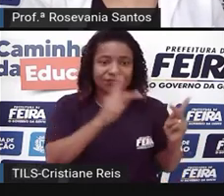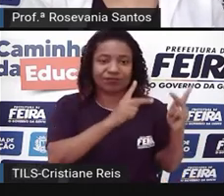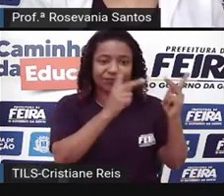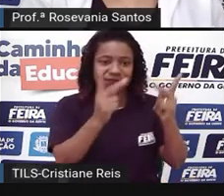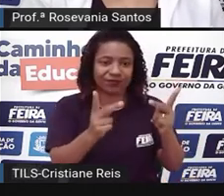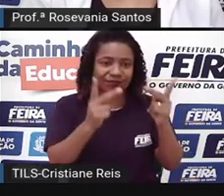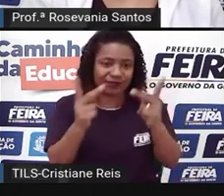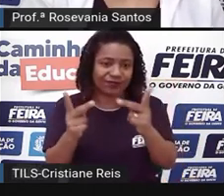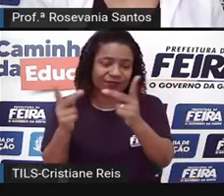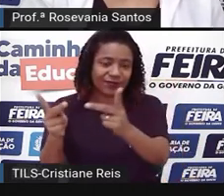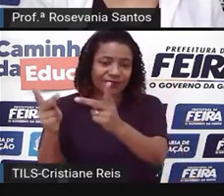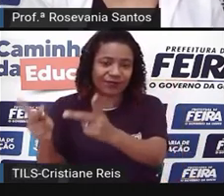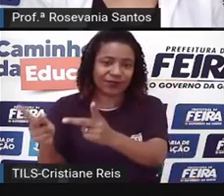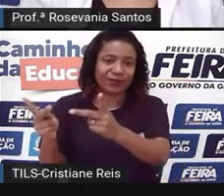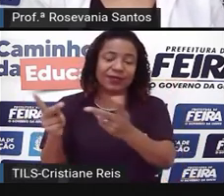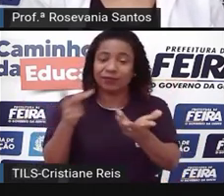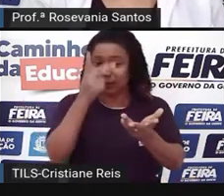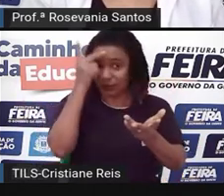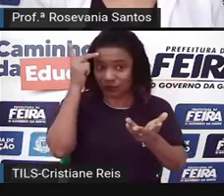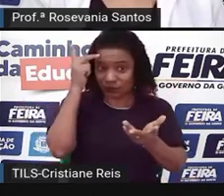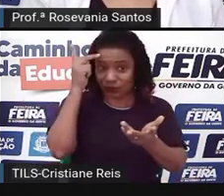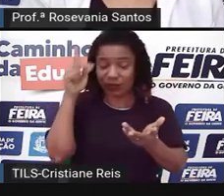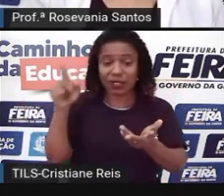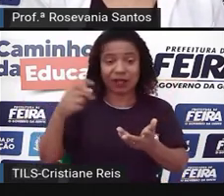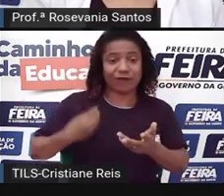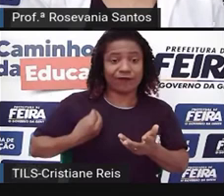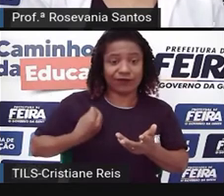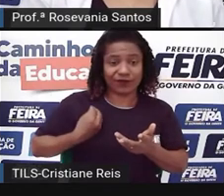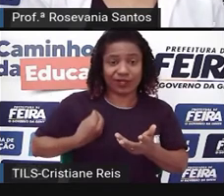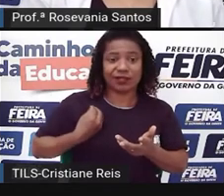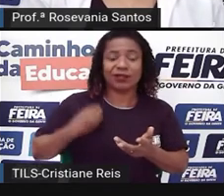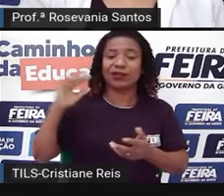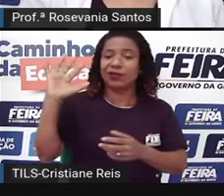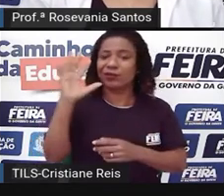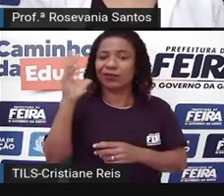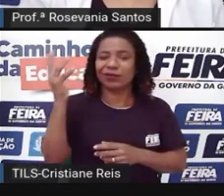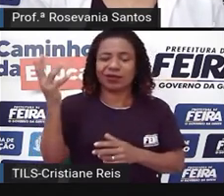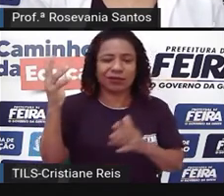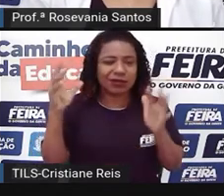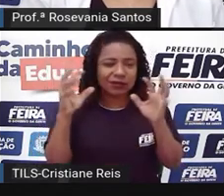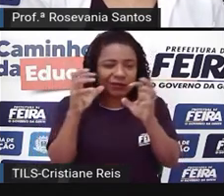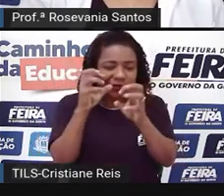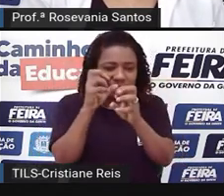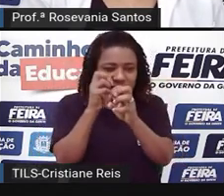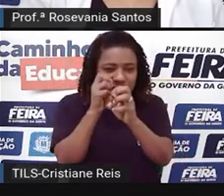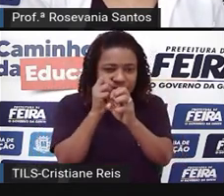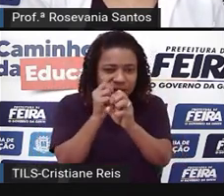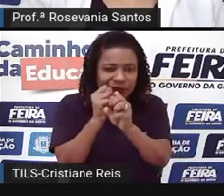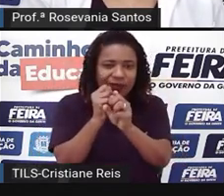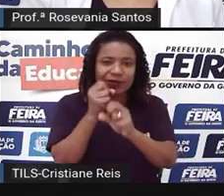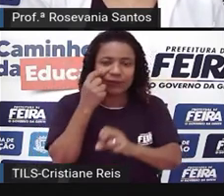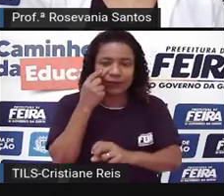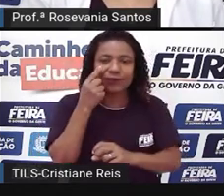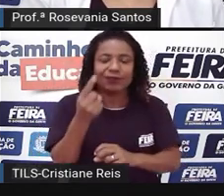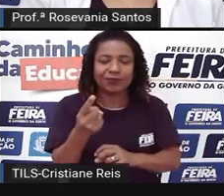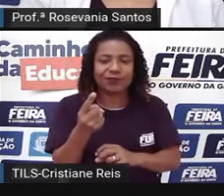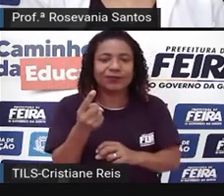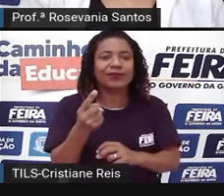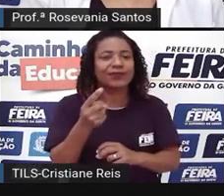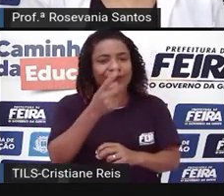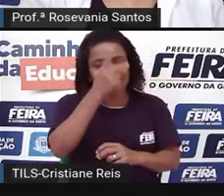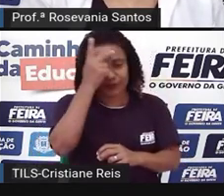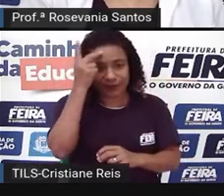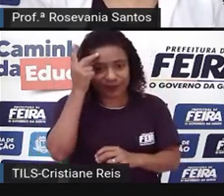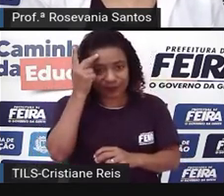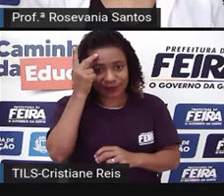é atrativa, só os povos adaptados que ficam. Então, quanto mais escurinha a cor ali no mapa, eu vou observar que tem uma